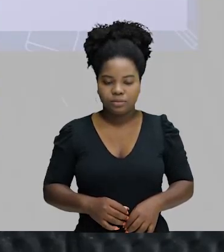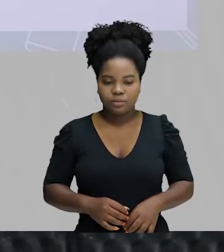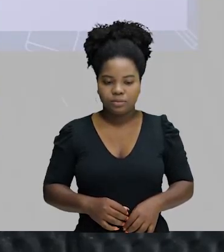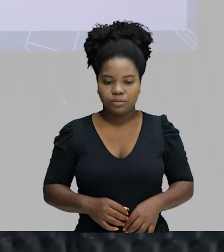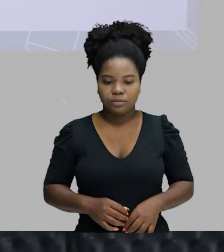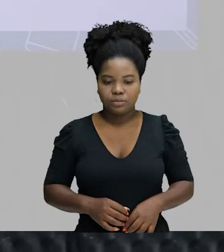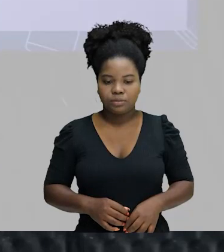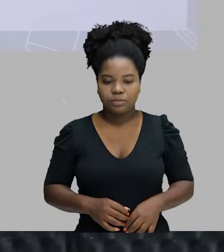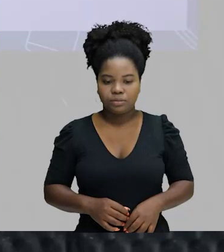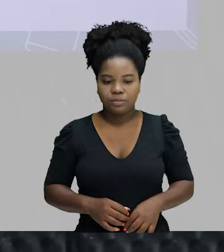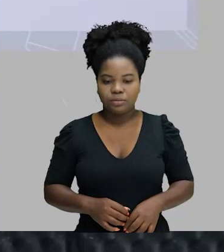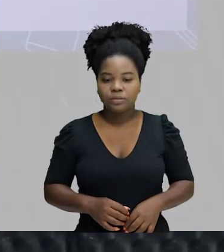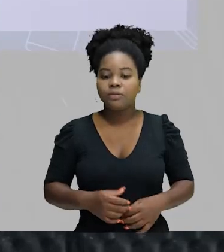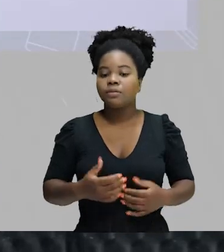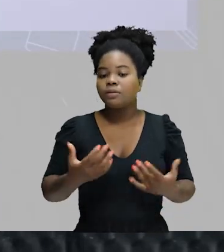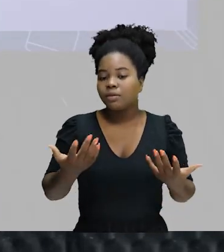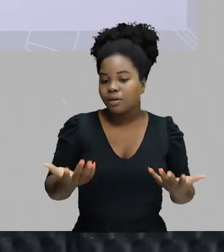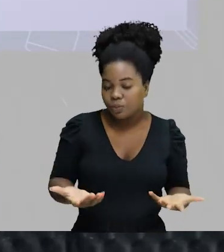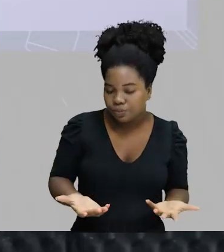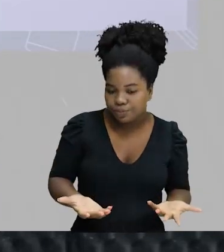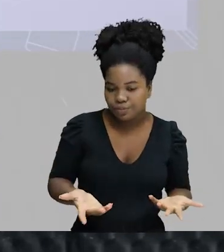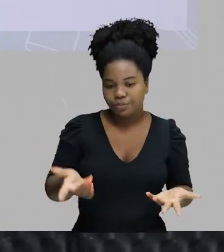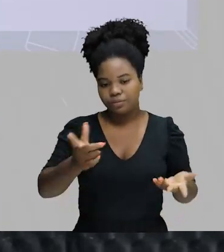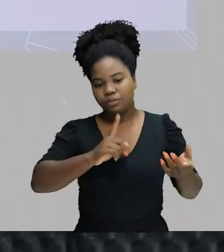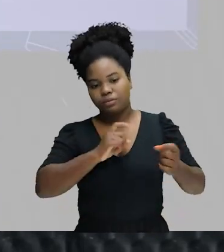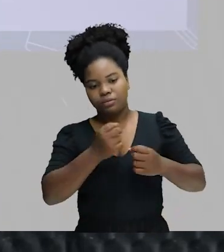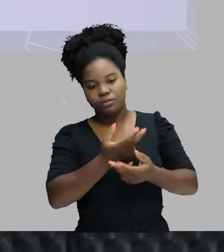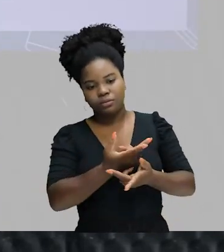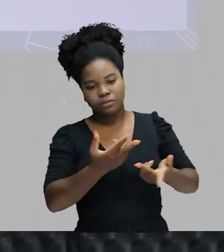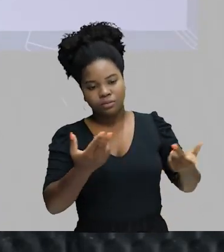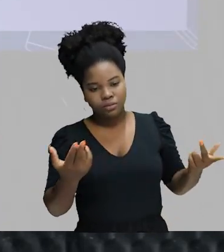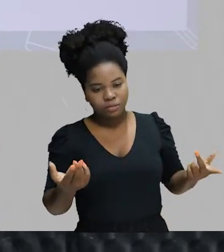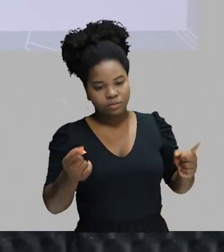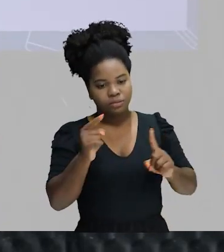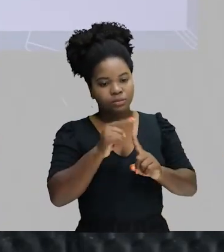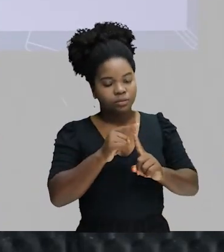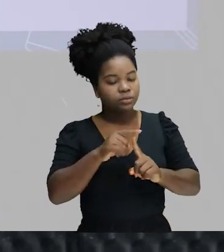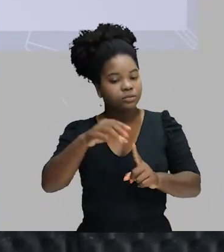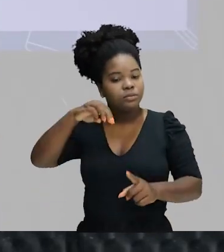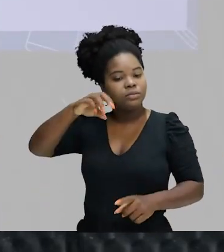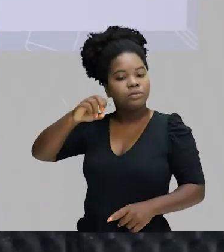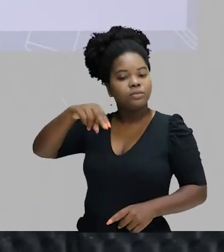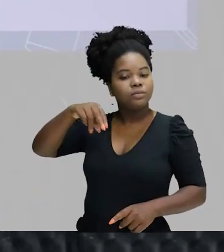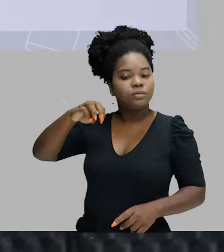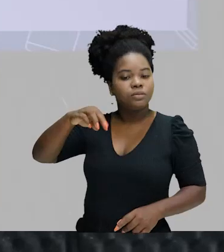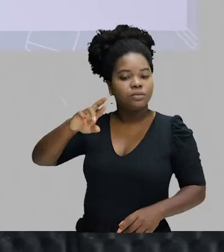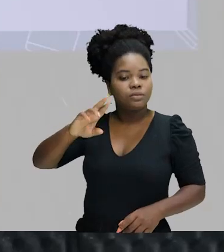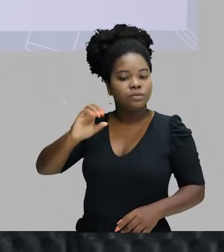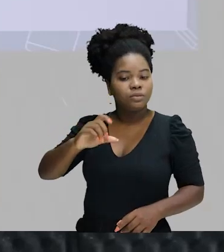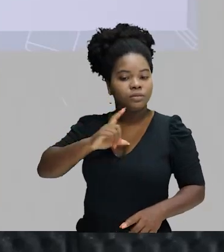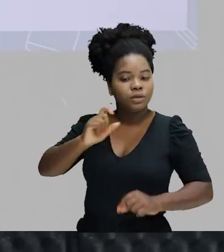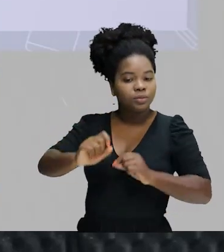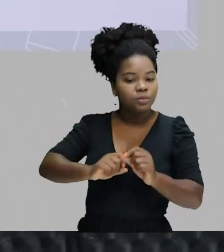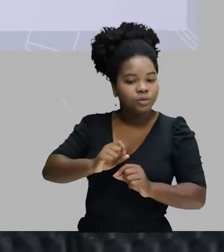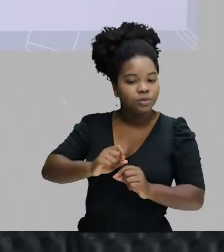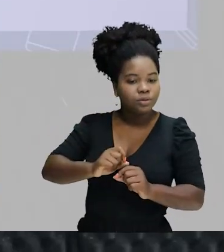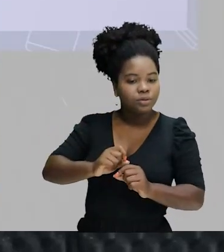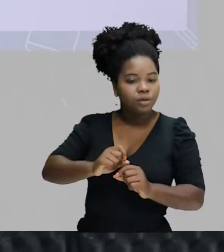monômeros. Então, quando a gente junta, né, vários monômeros, nós vamos ter a formação de